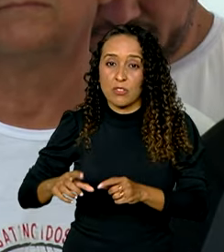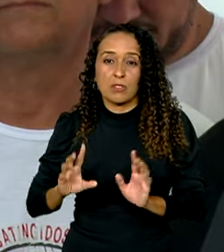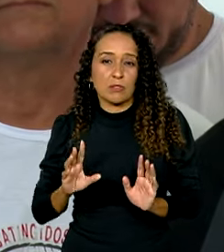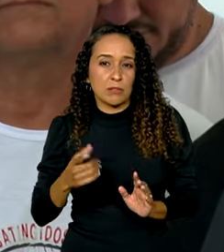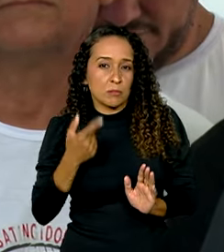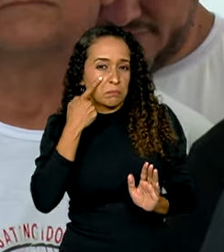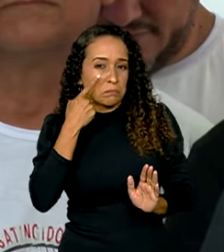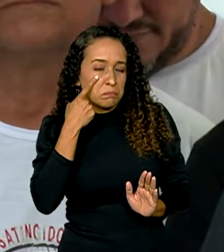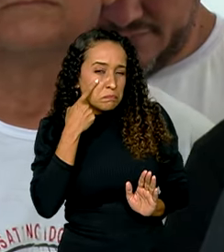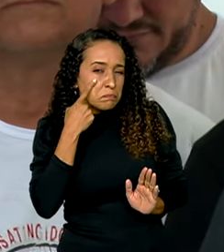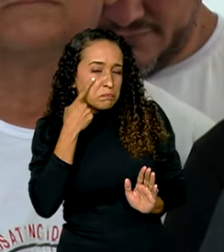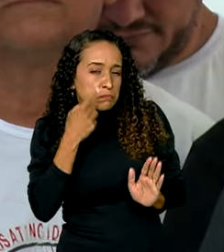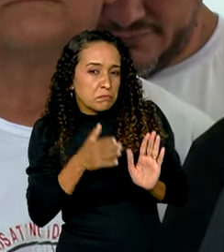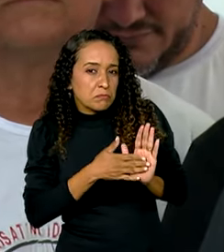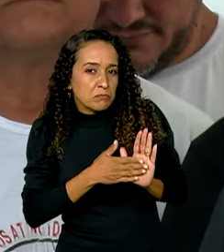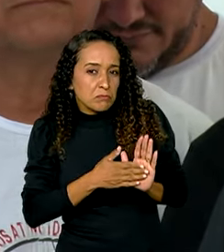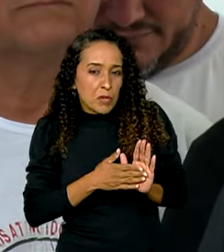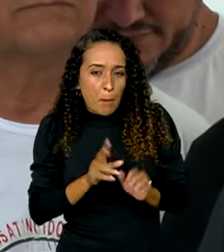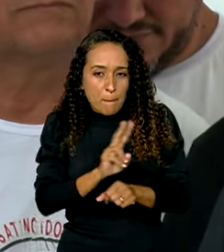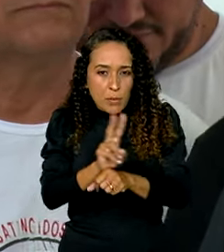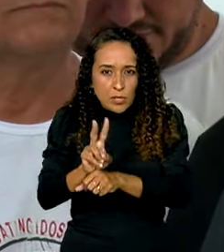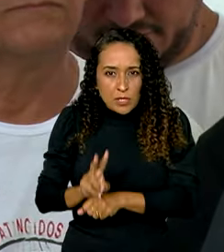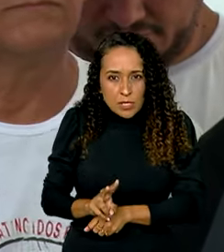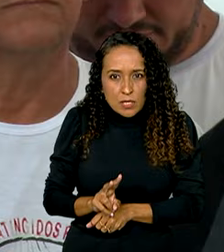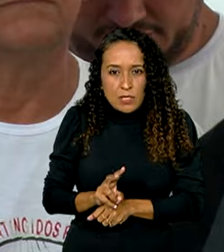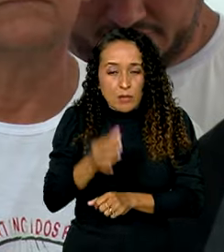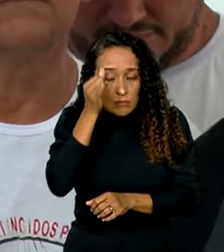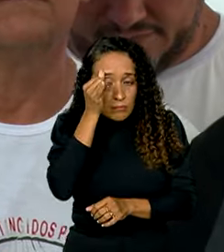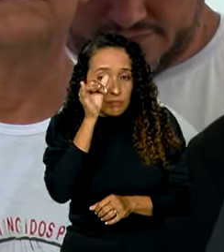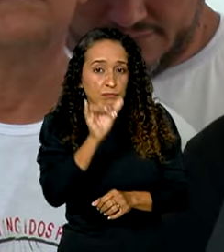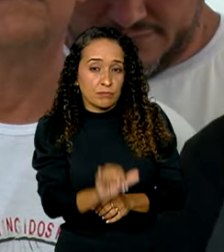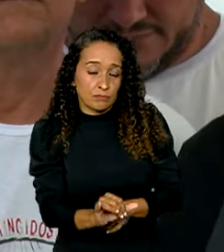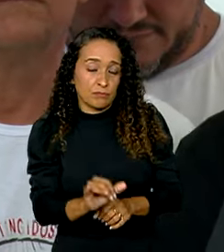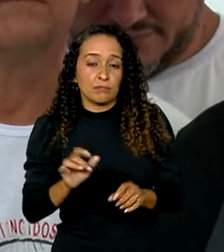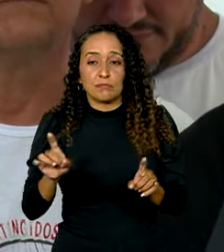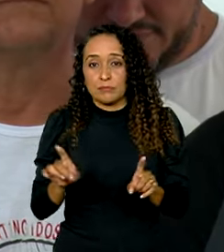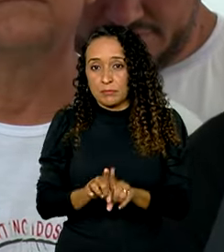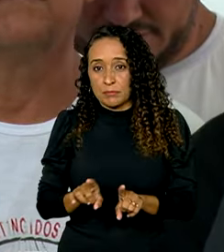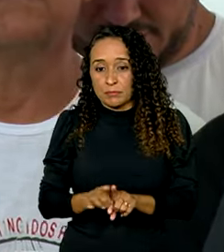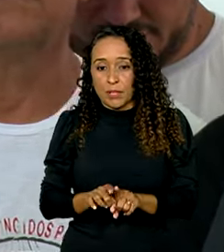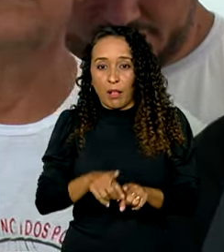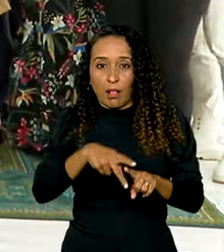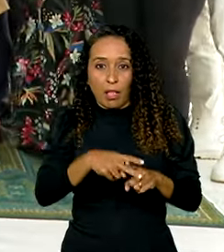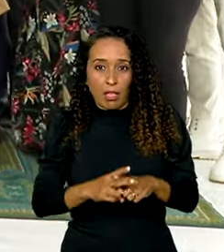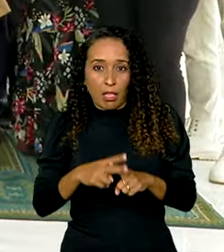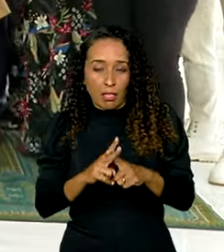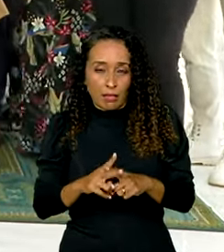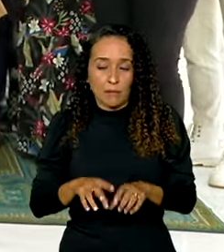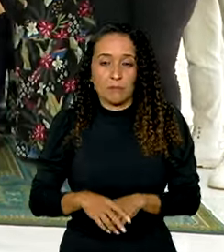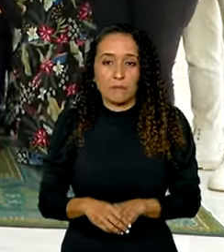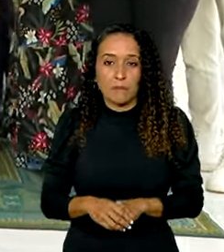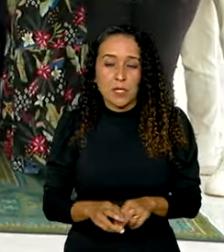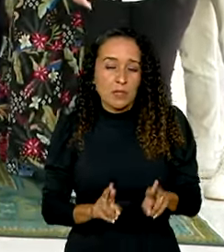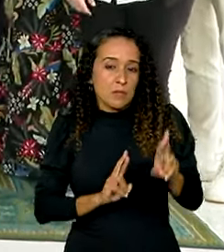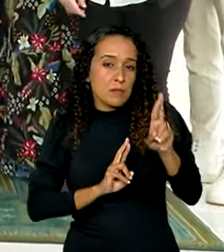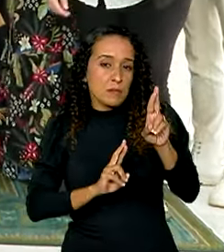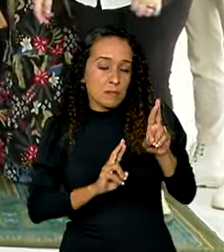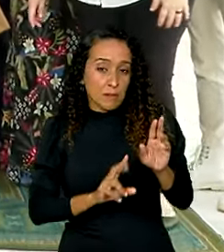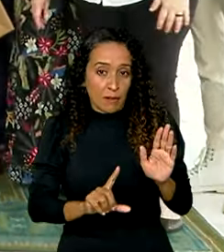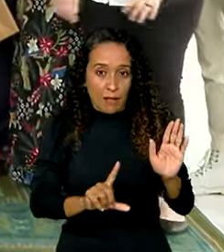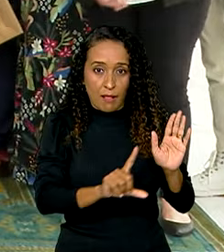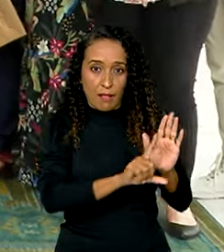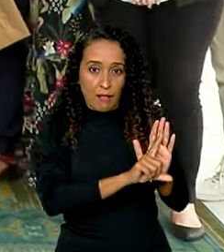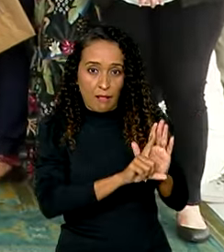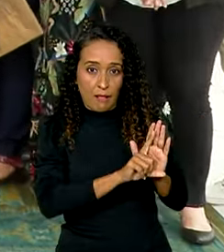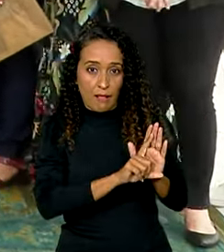prevê proteção, prevê prevenção, prevê reparação. A expectativa é que a lei